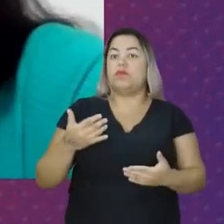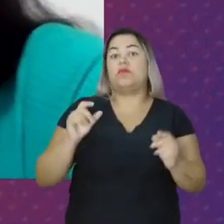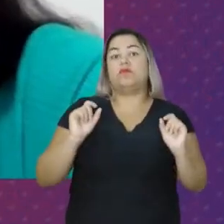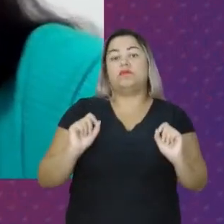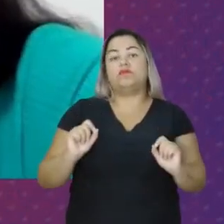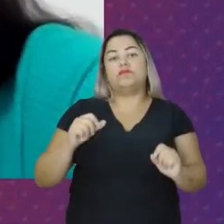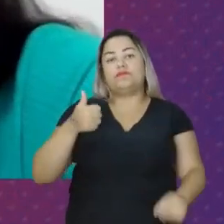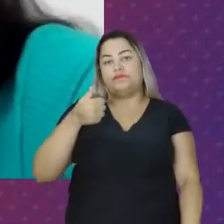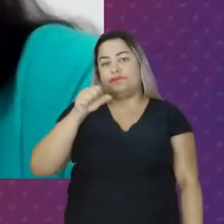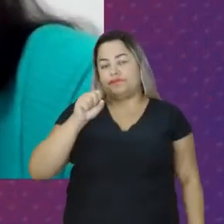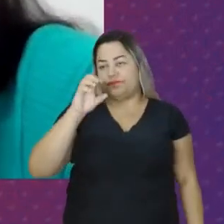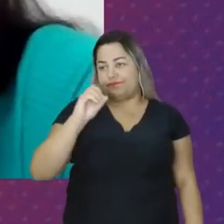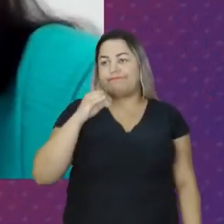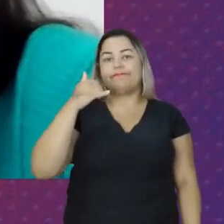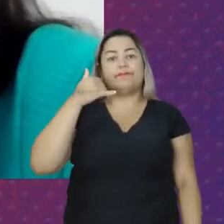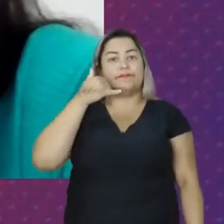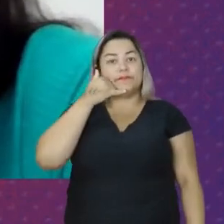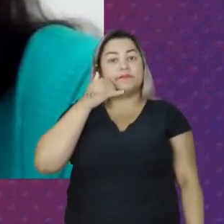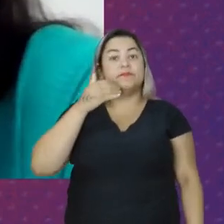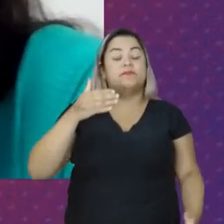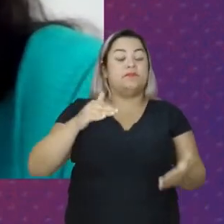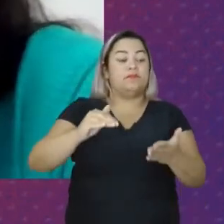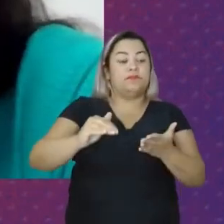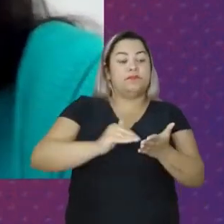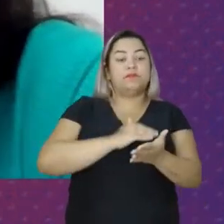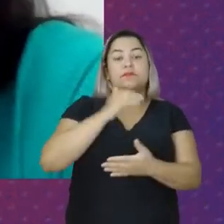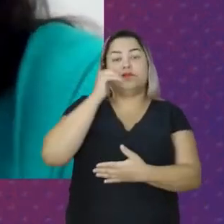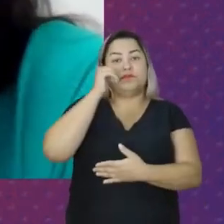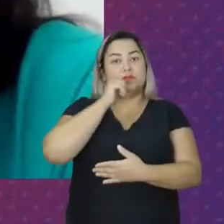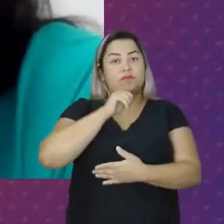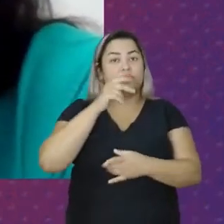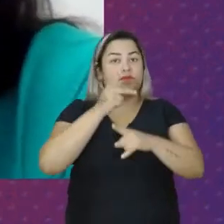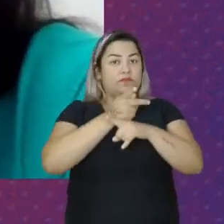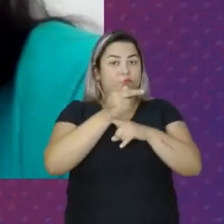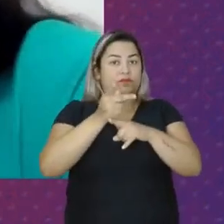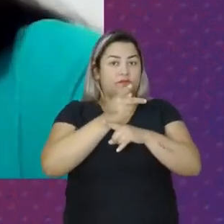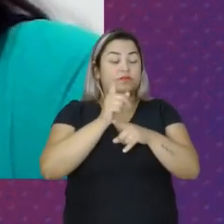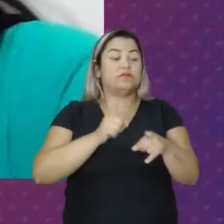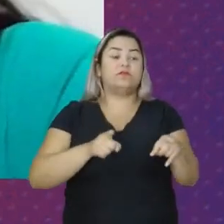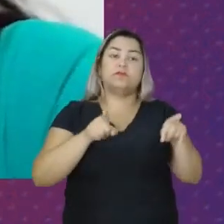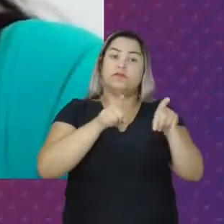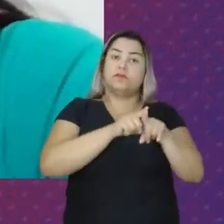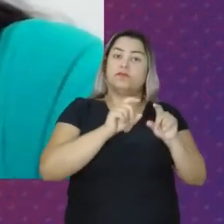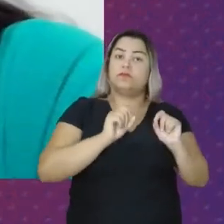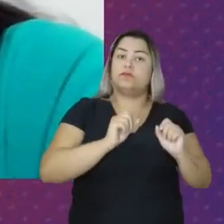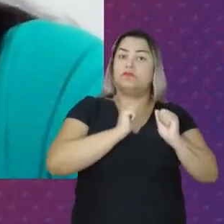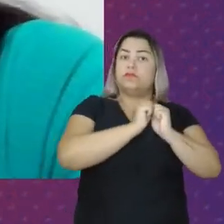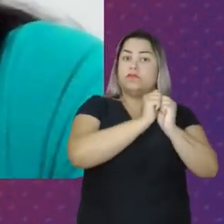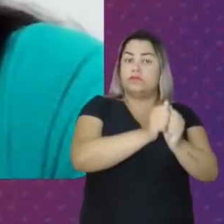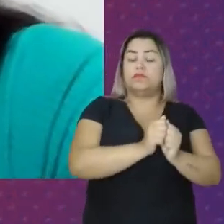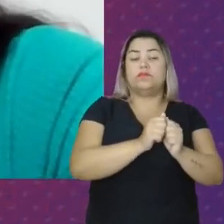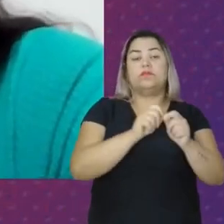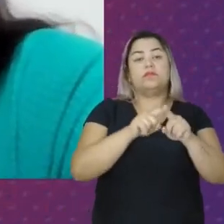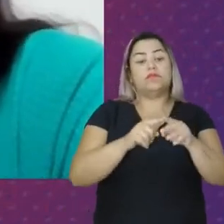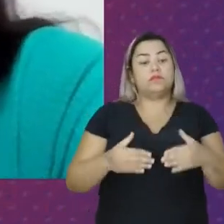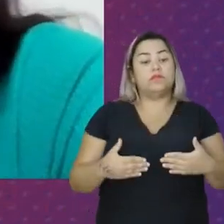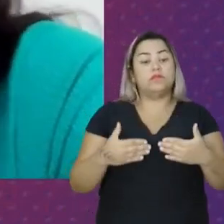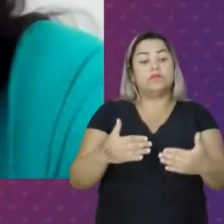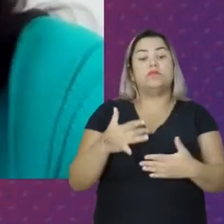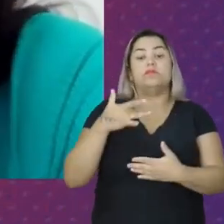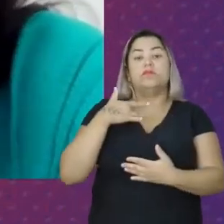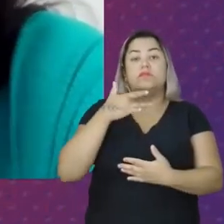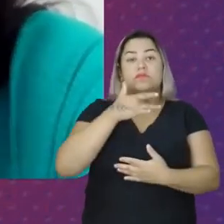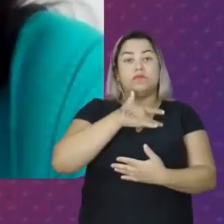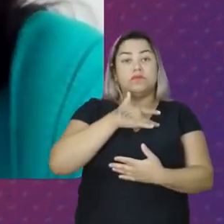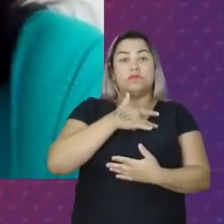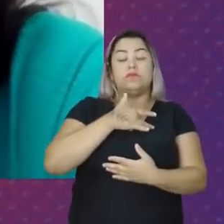180. Dessa forma, a Secretaria das Mulheres buscou uma parceria junto ao Ministério da Saúde,